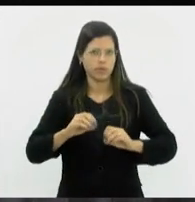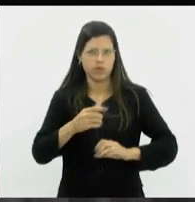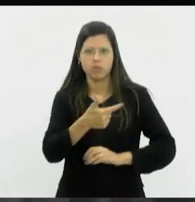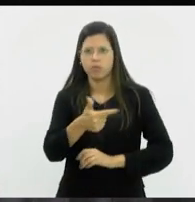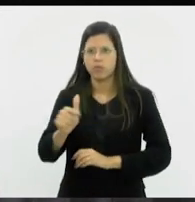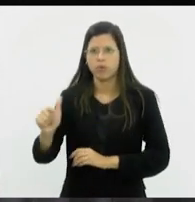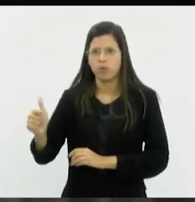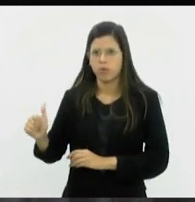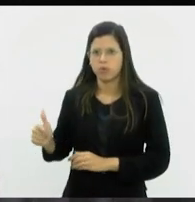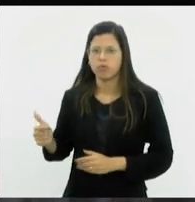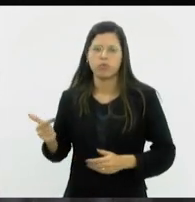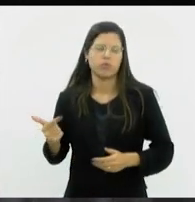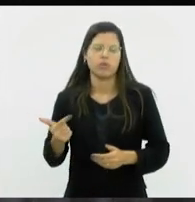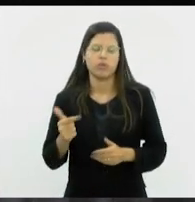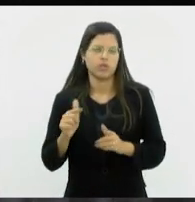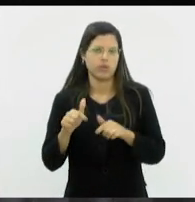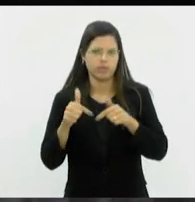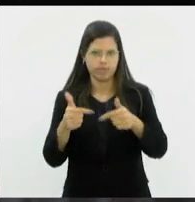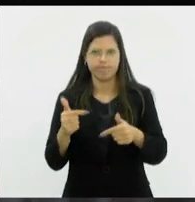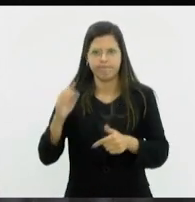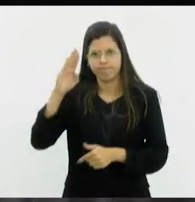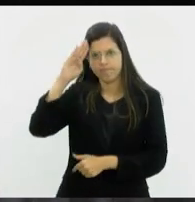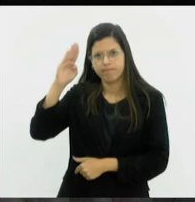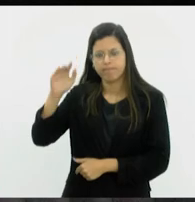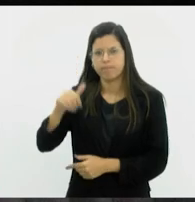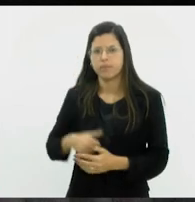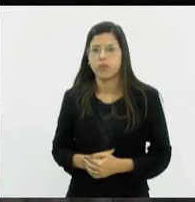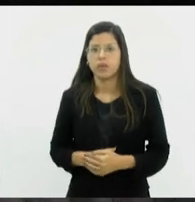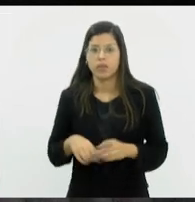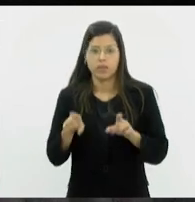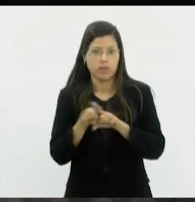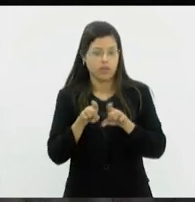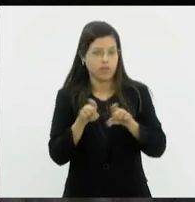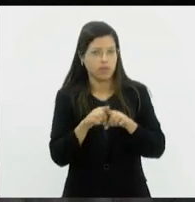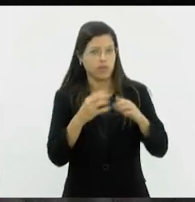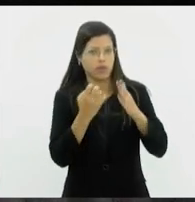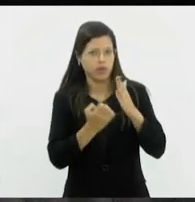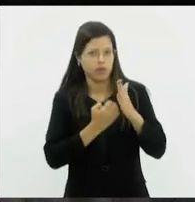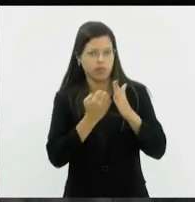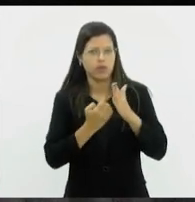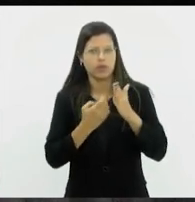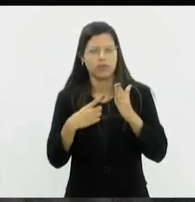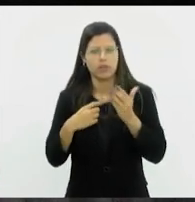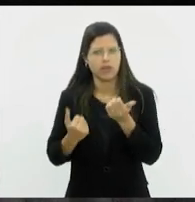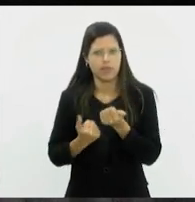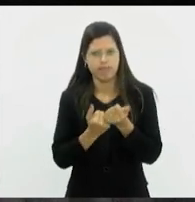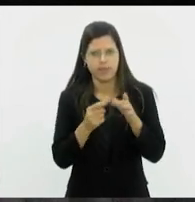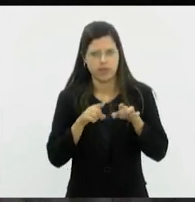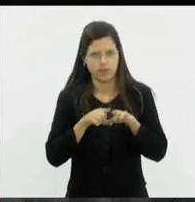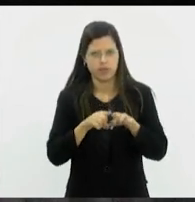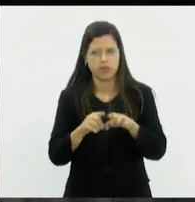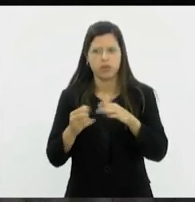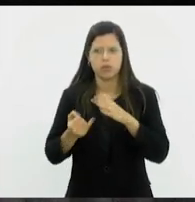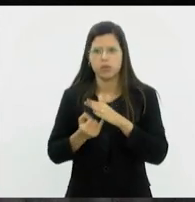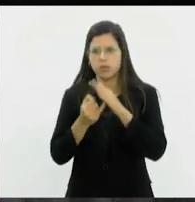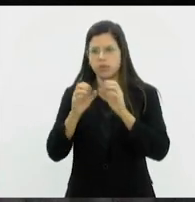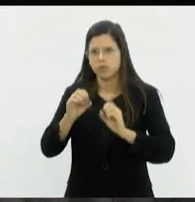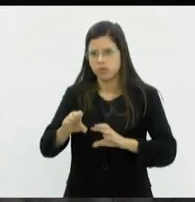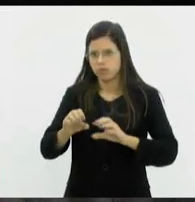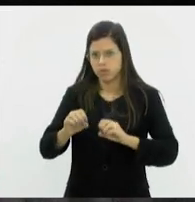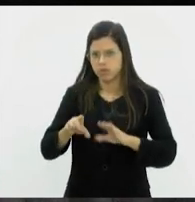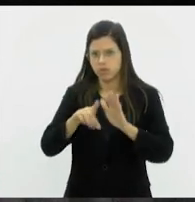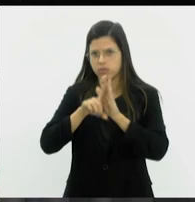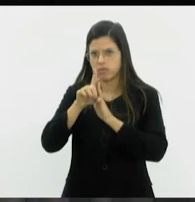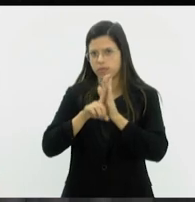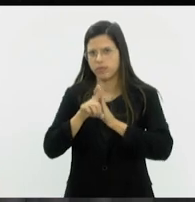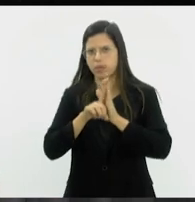públicos essenciais. Além disso, a ANB também tem fomentado parcerias com instituições de ensino e